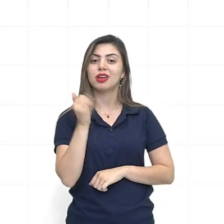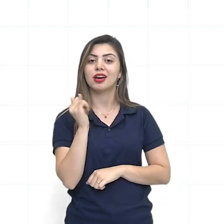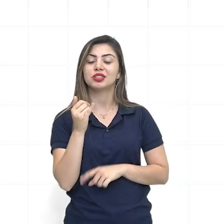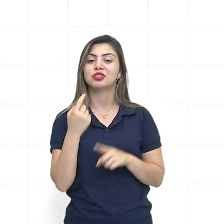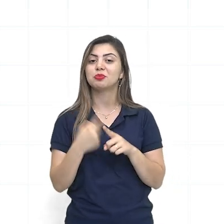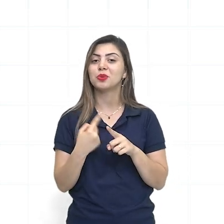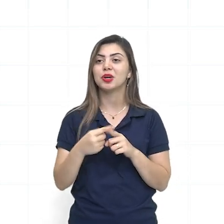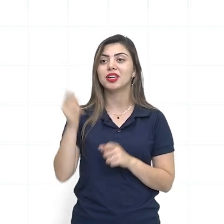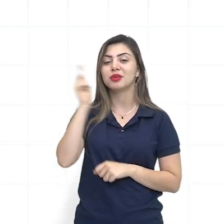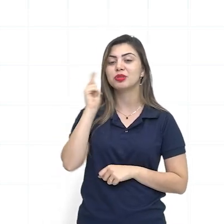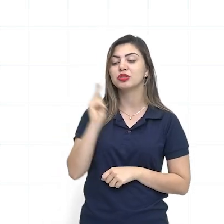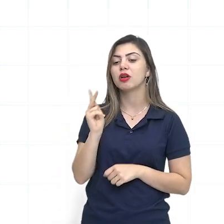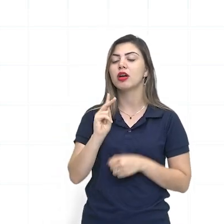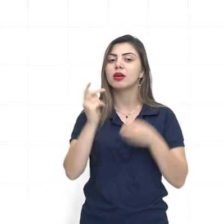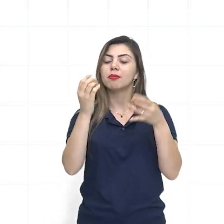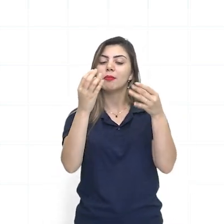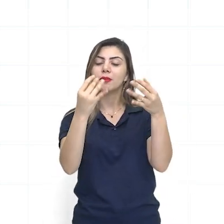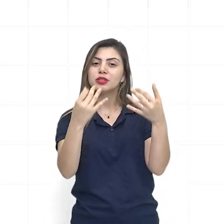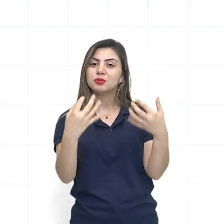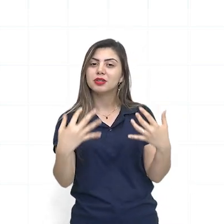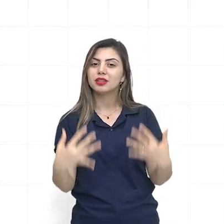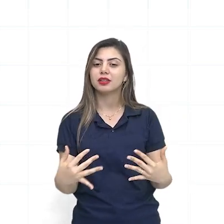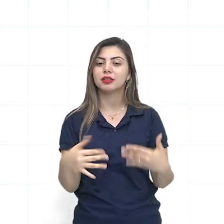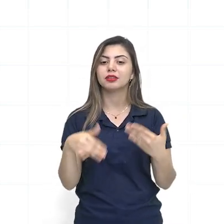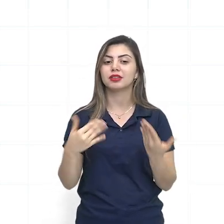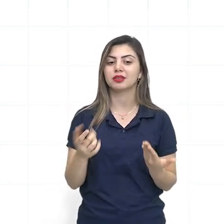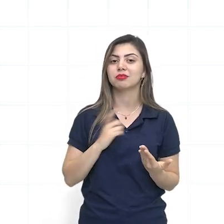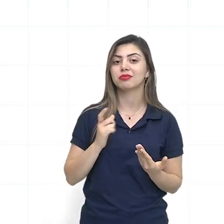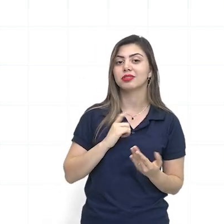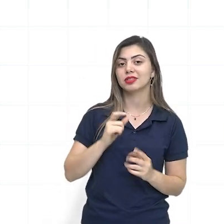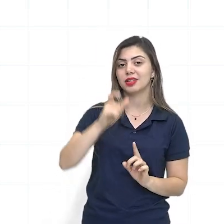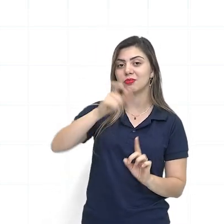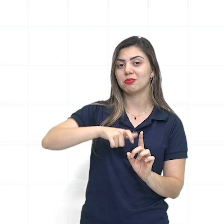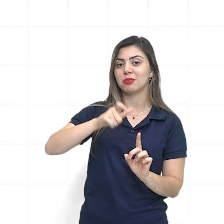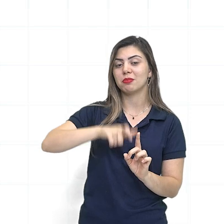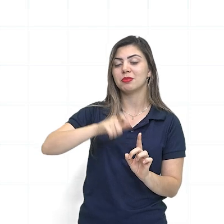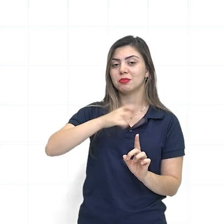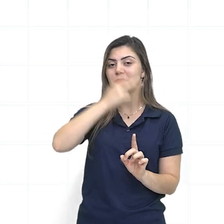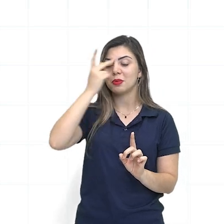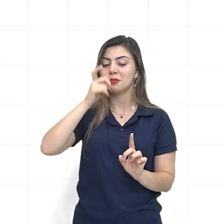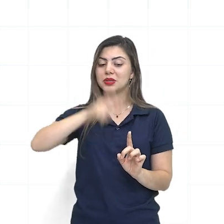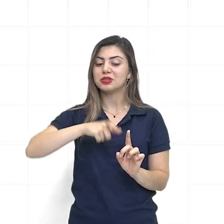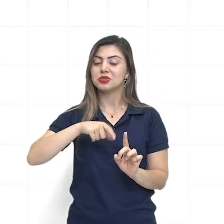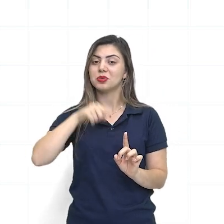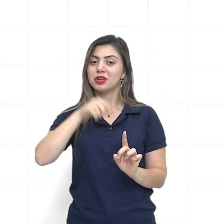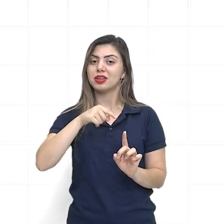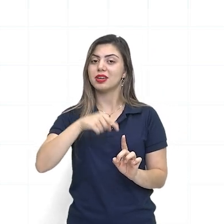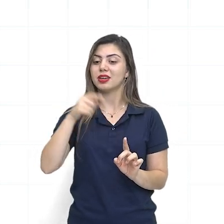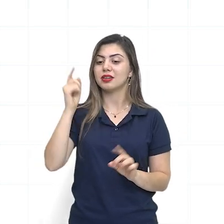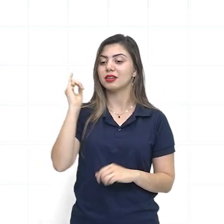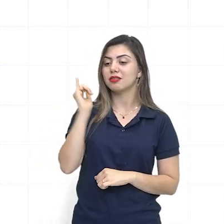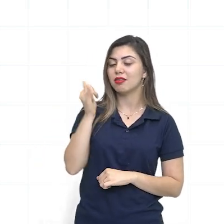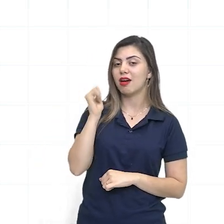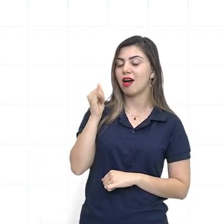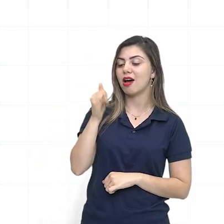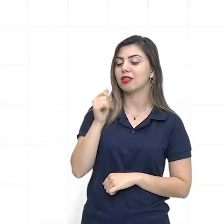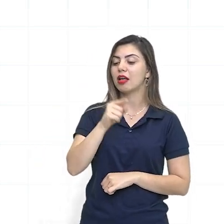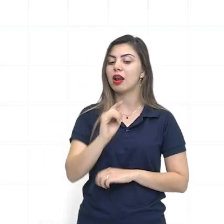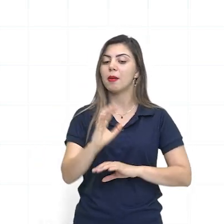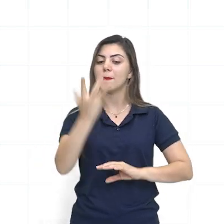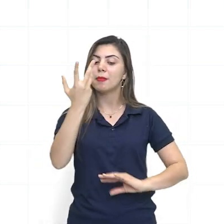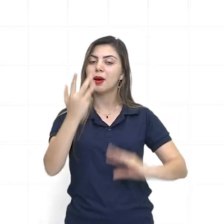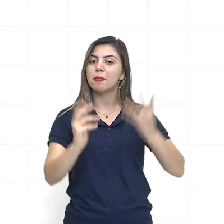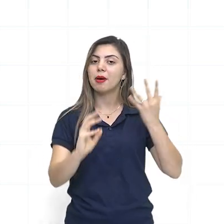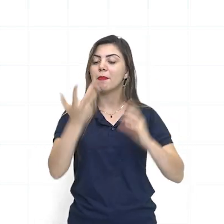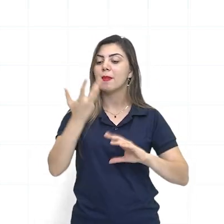uma história, está contando uma história, há a presença de um narrador, responsável por contar uma história na qual as personagens atuam